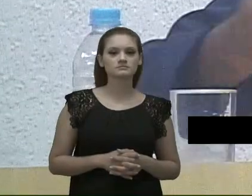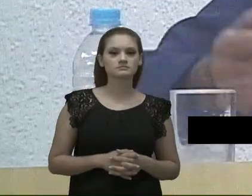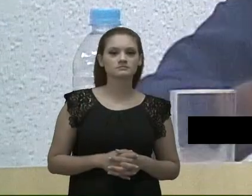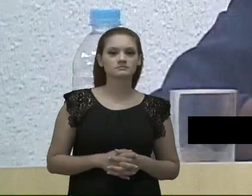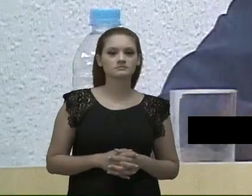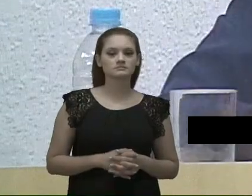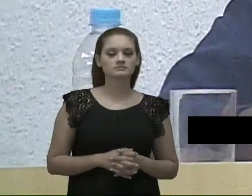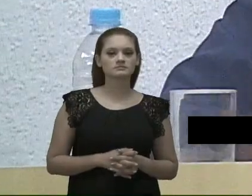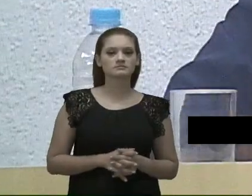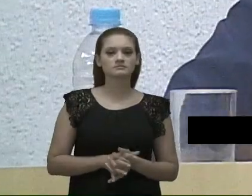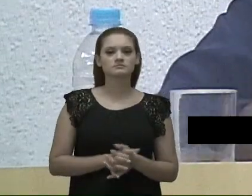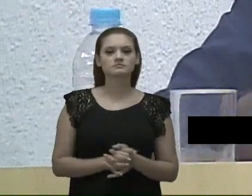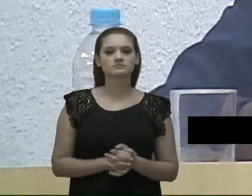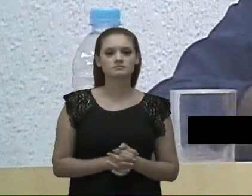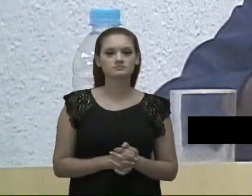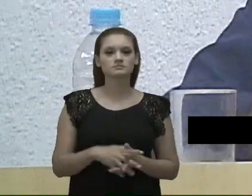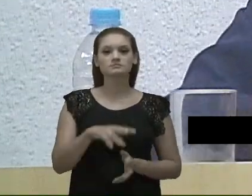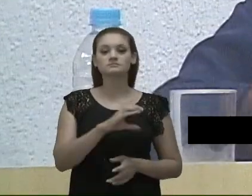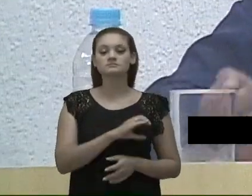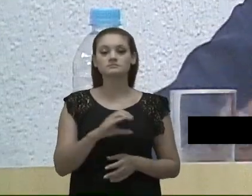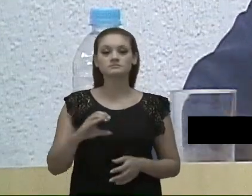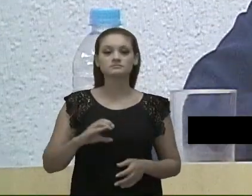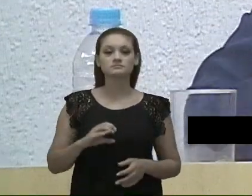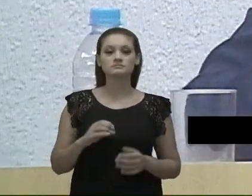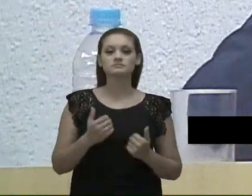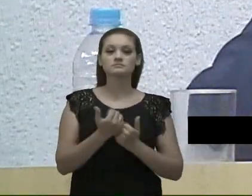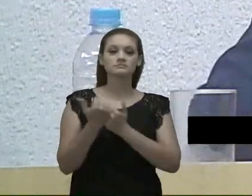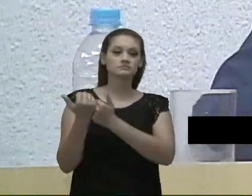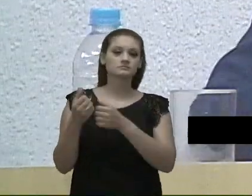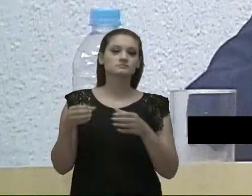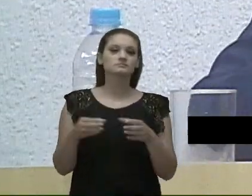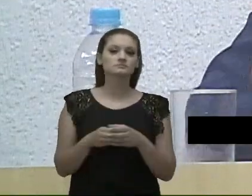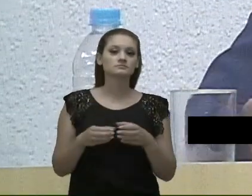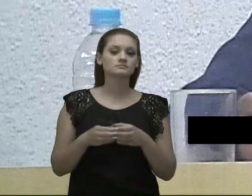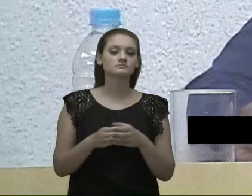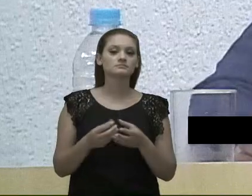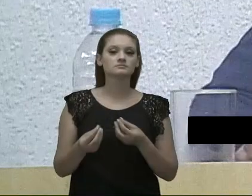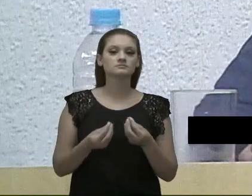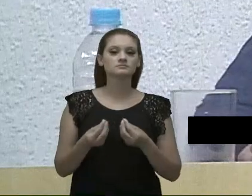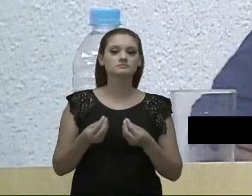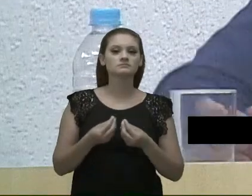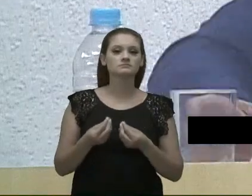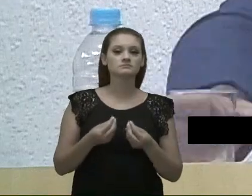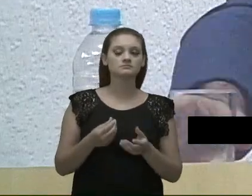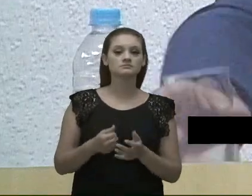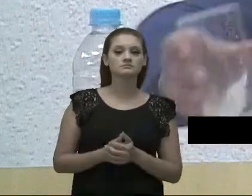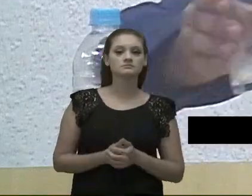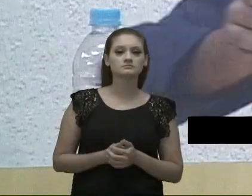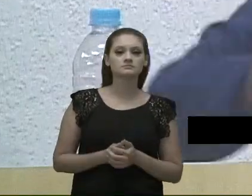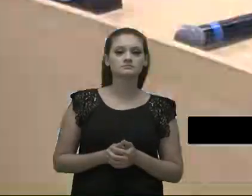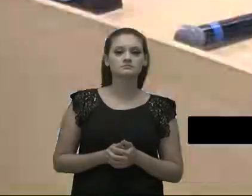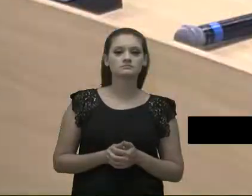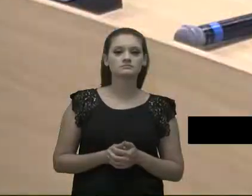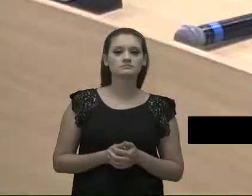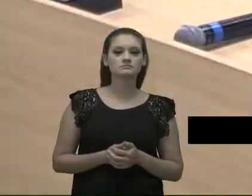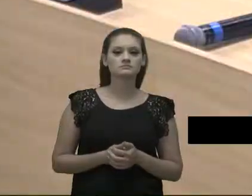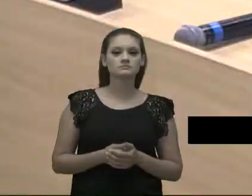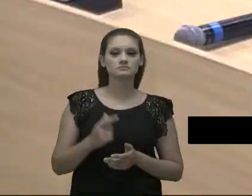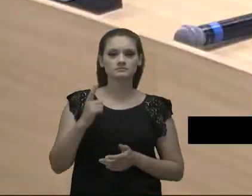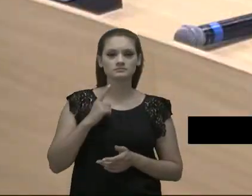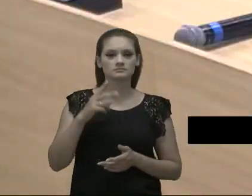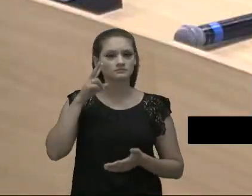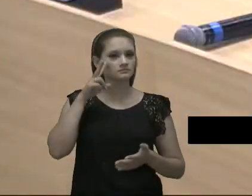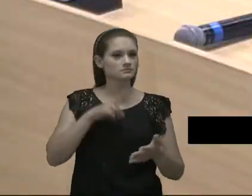aplicamos, fomos tantos coordenadores, pessoa, equipe de apoio. Eu estou perguntando para a senhora, como que foi esse processo? Tinham fiscais